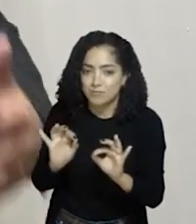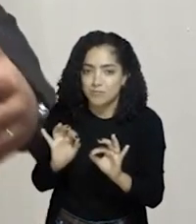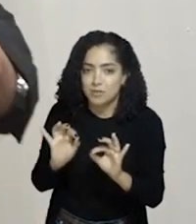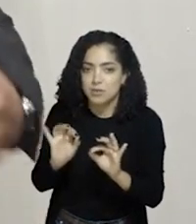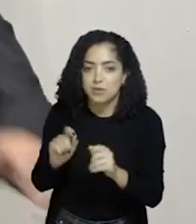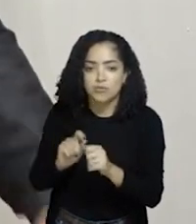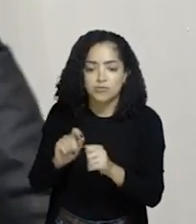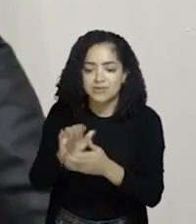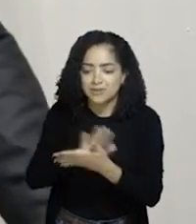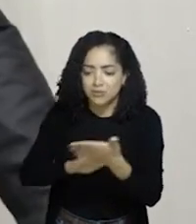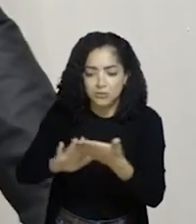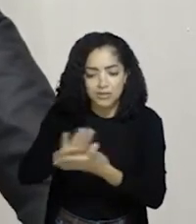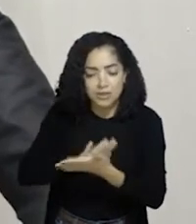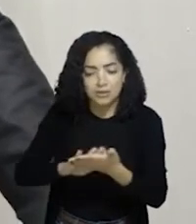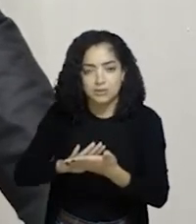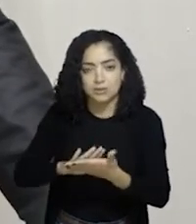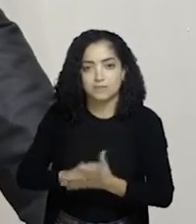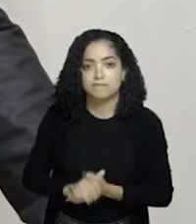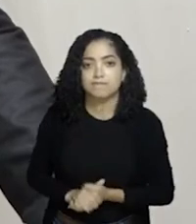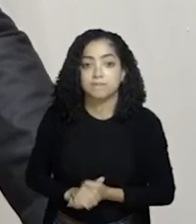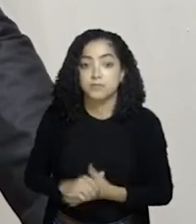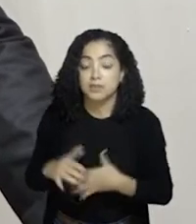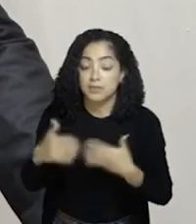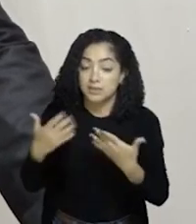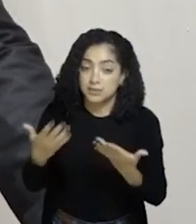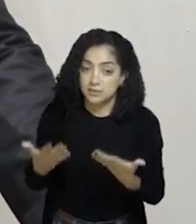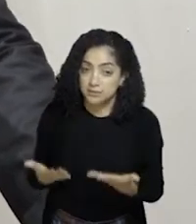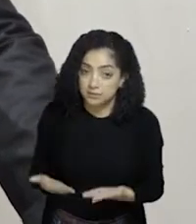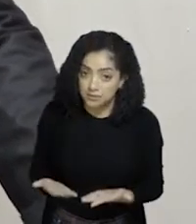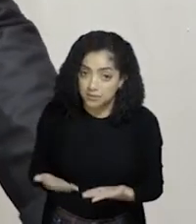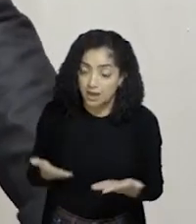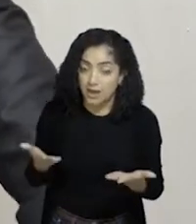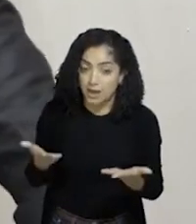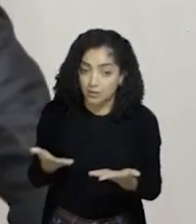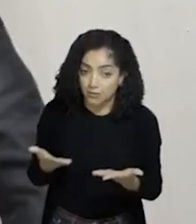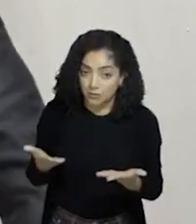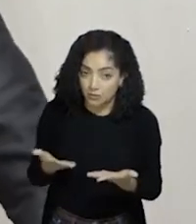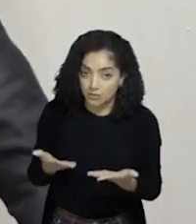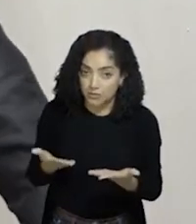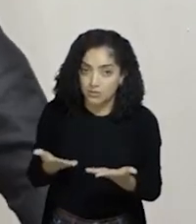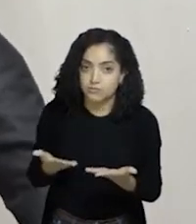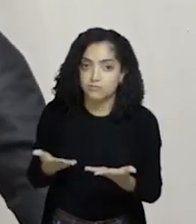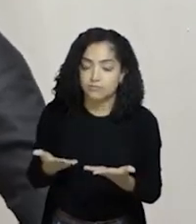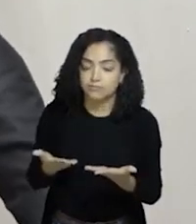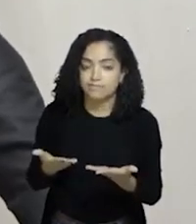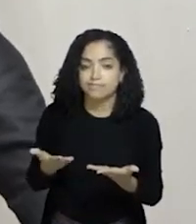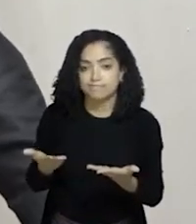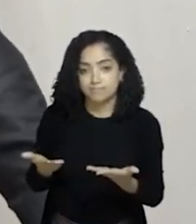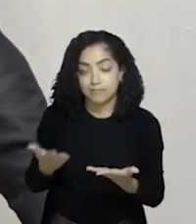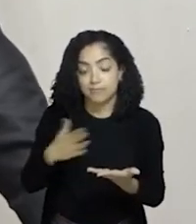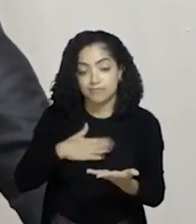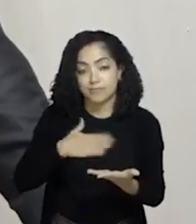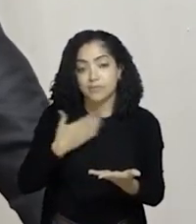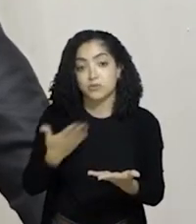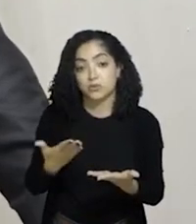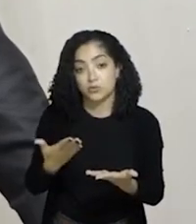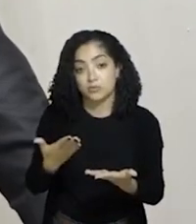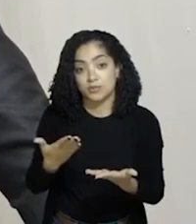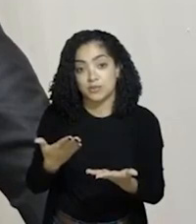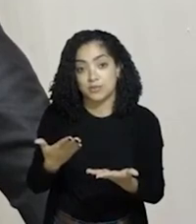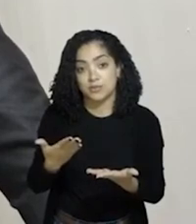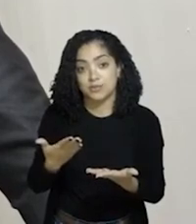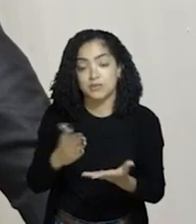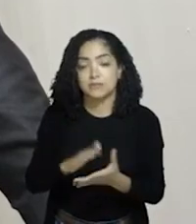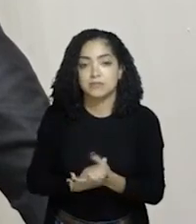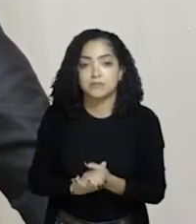nada absolutamente nada e Eis que agora para surpresa de 0 pessoas o